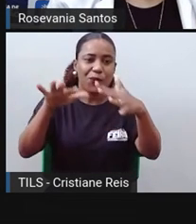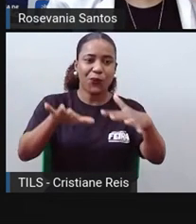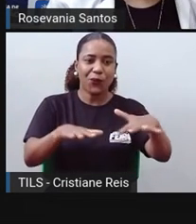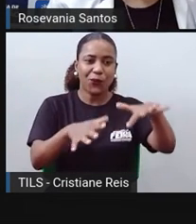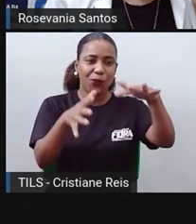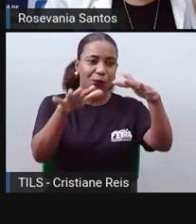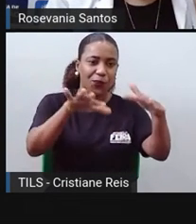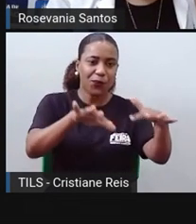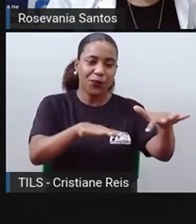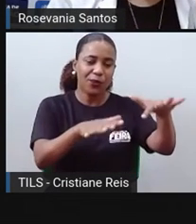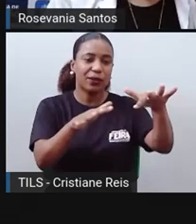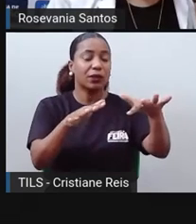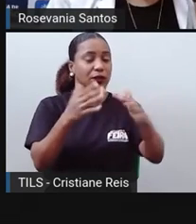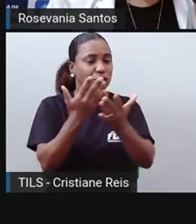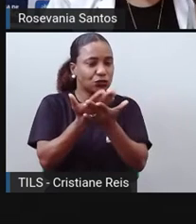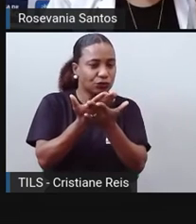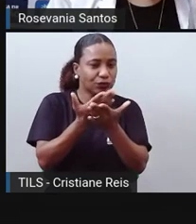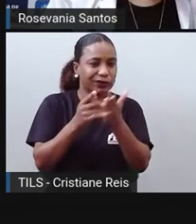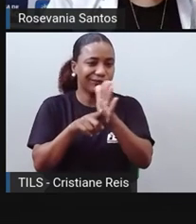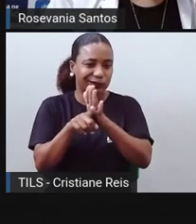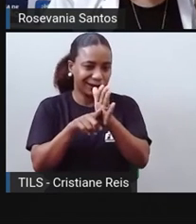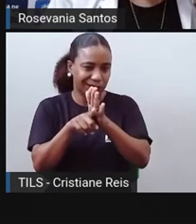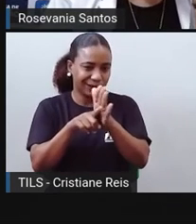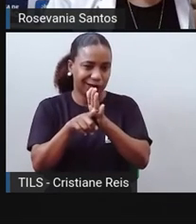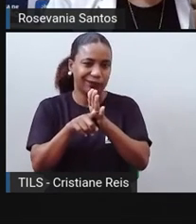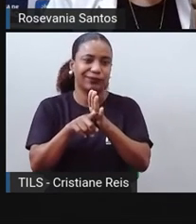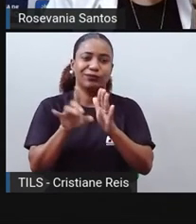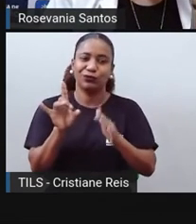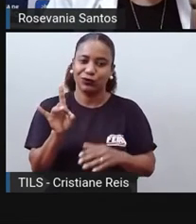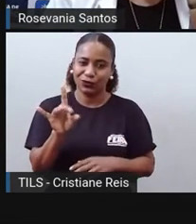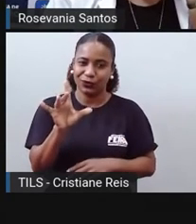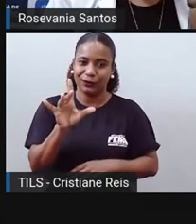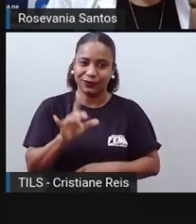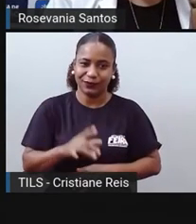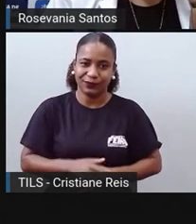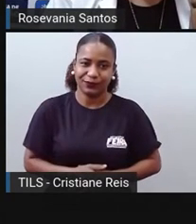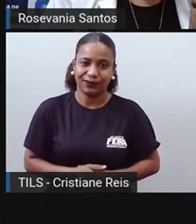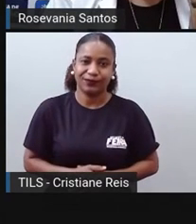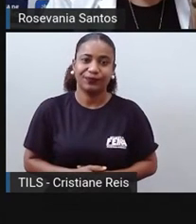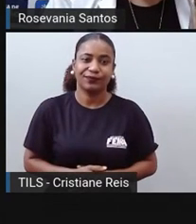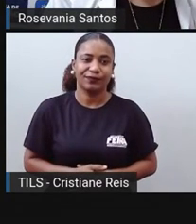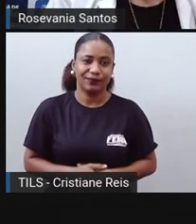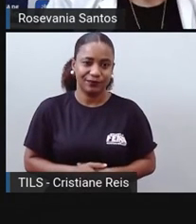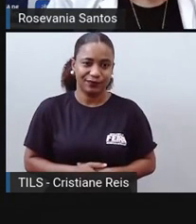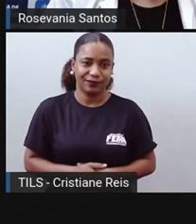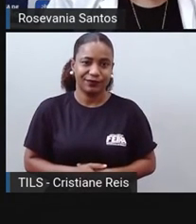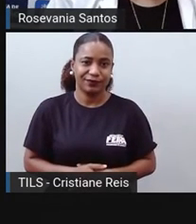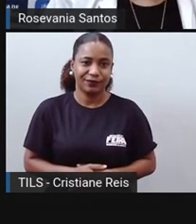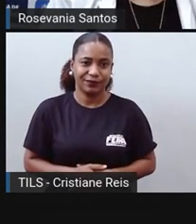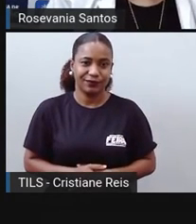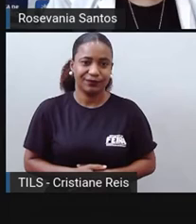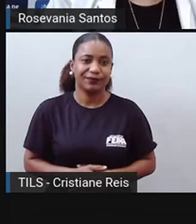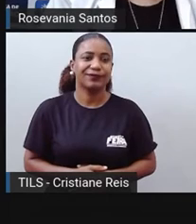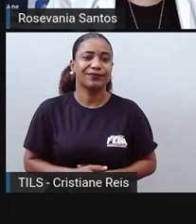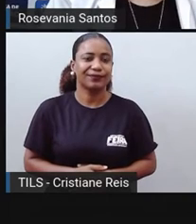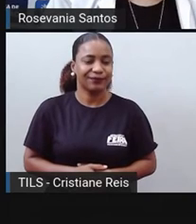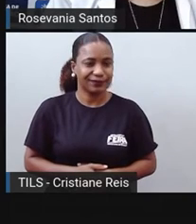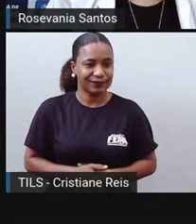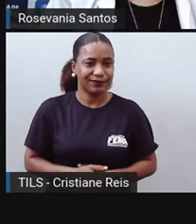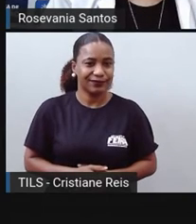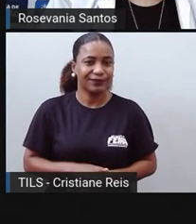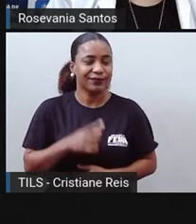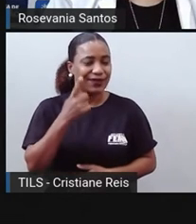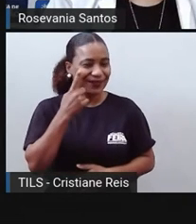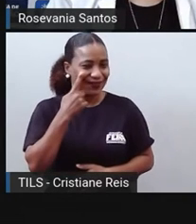Então, tem essa característica. Bom, só antes, bora aqui falar, né, com relação a